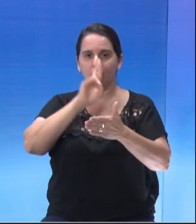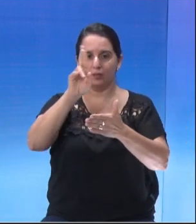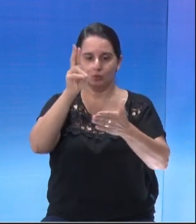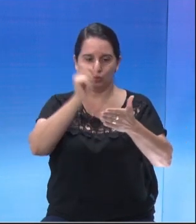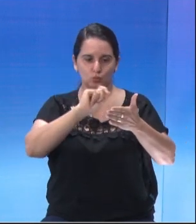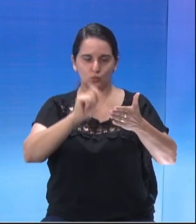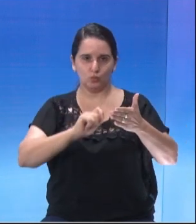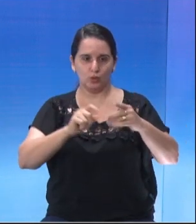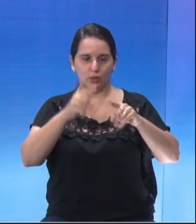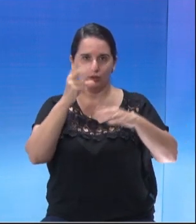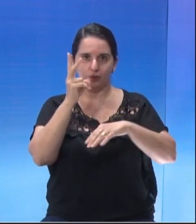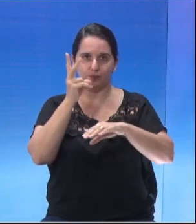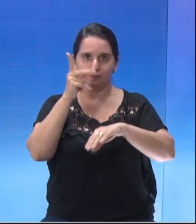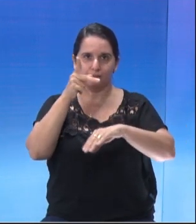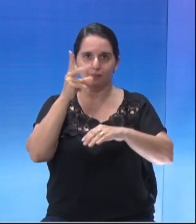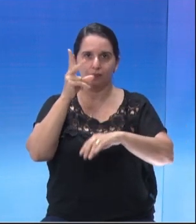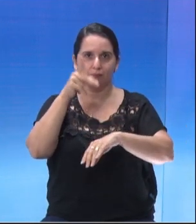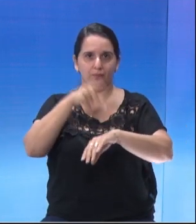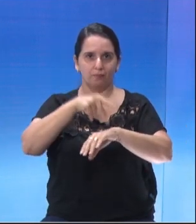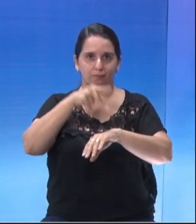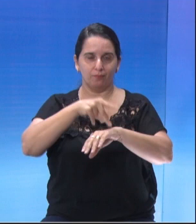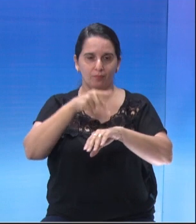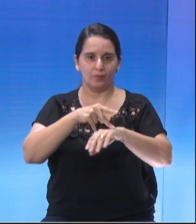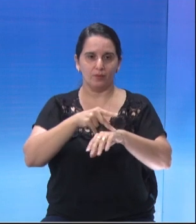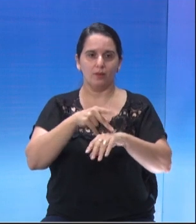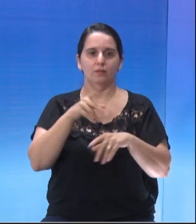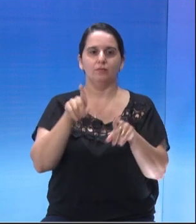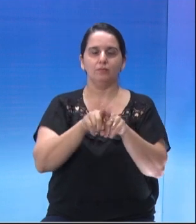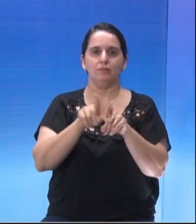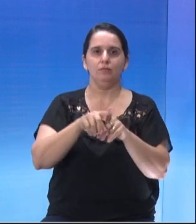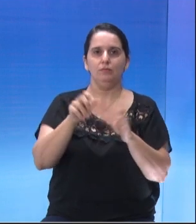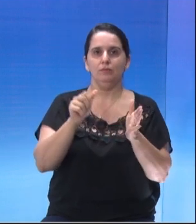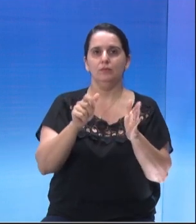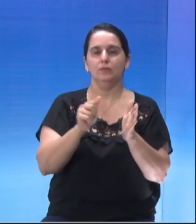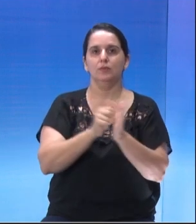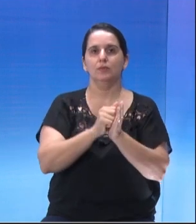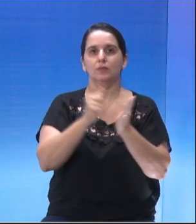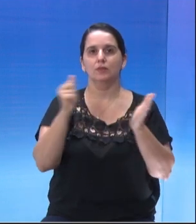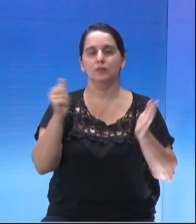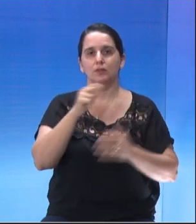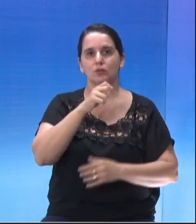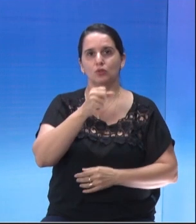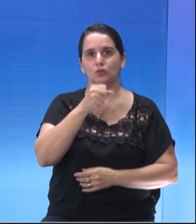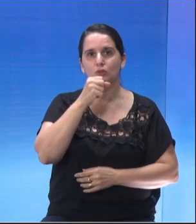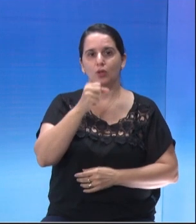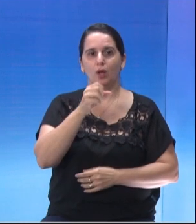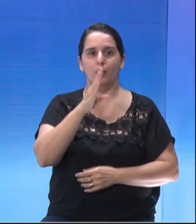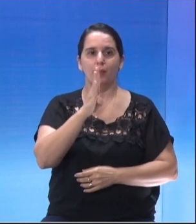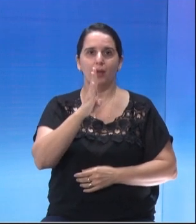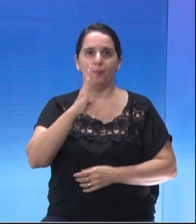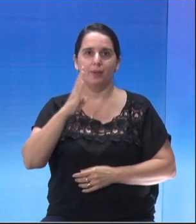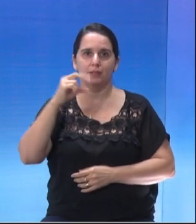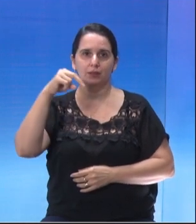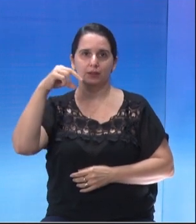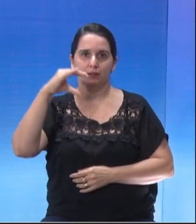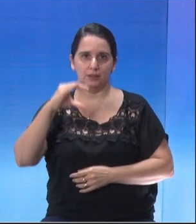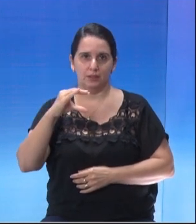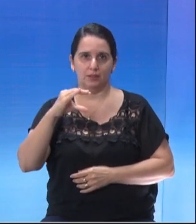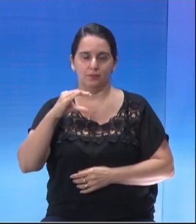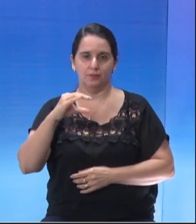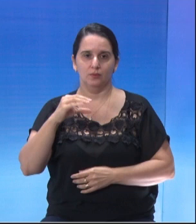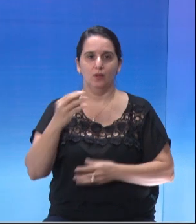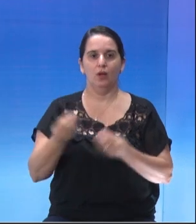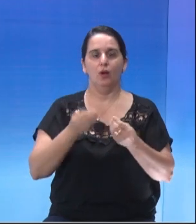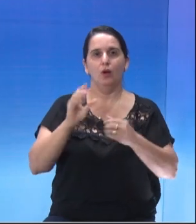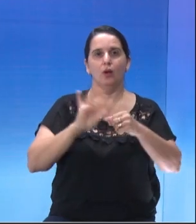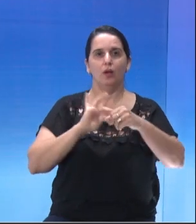mensagem. Então, nós temos aí essa reportagem na BBC. E falando, então, que as redes